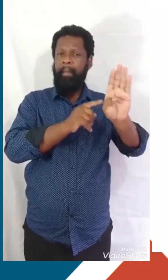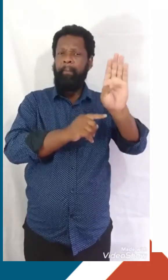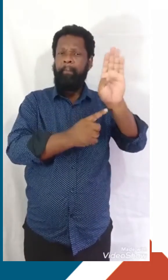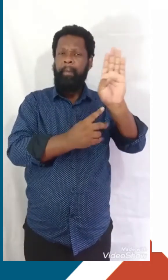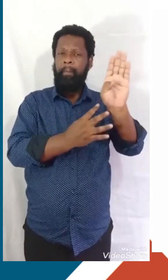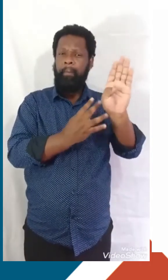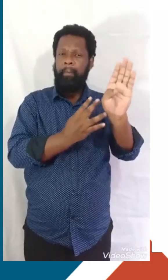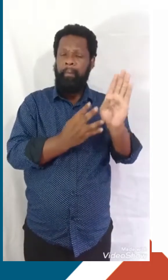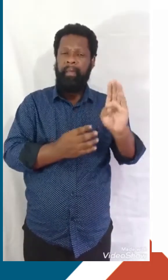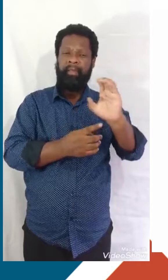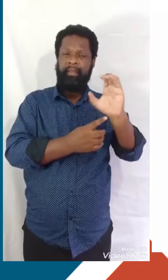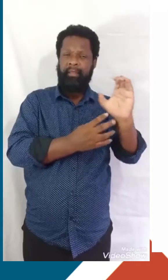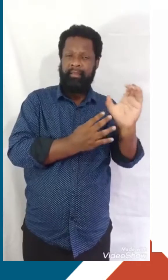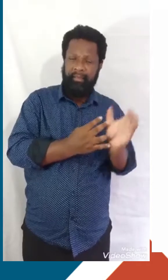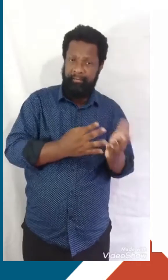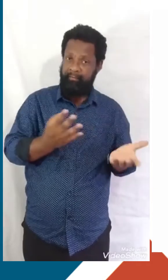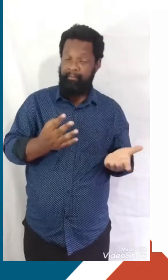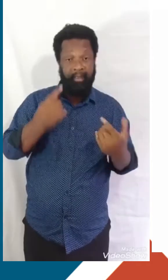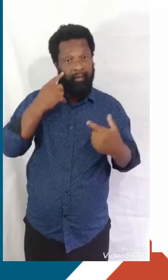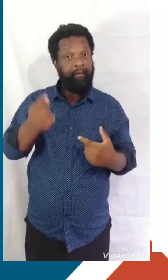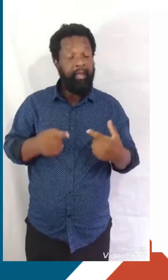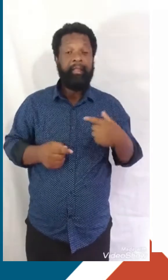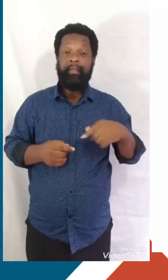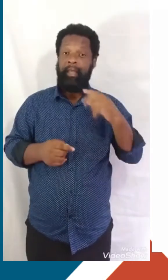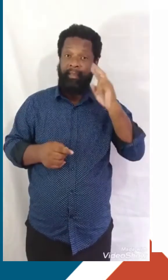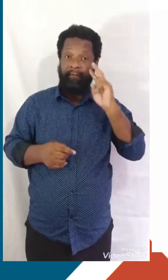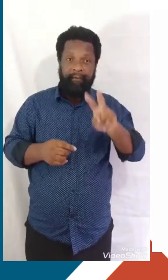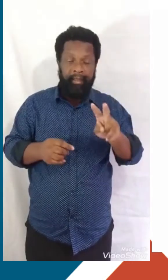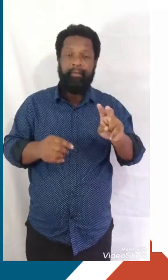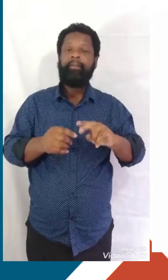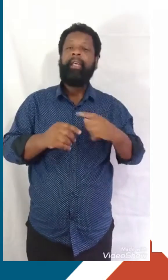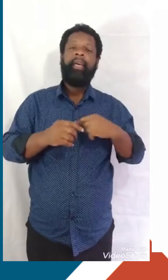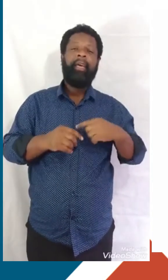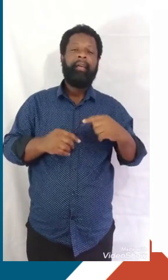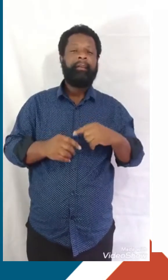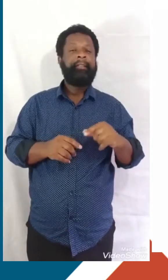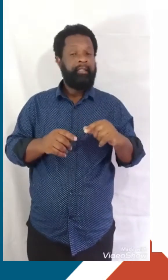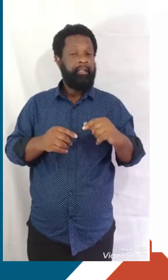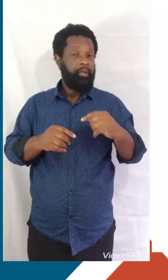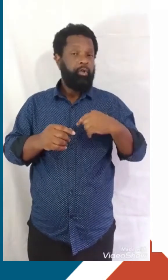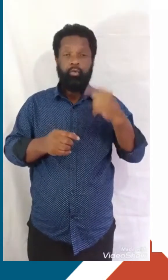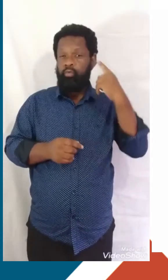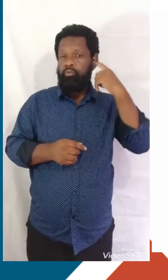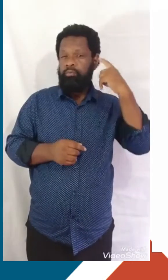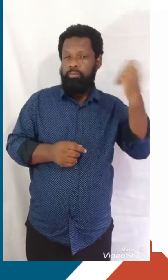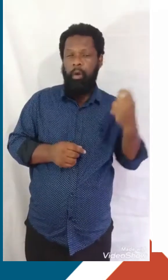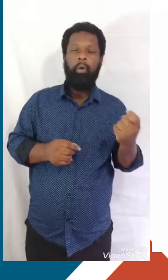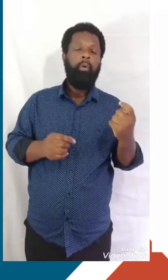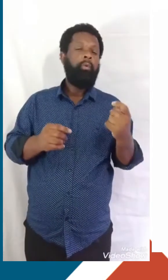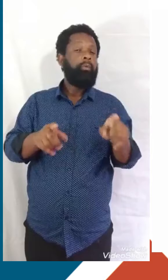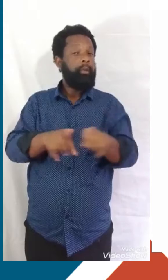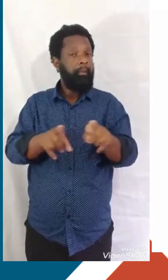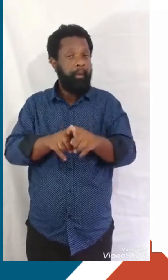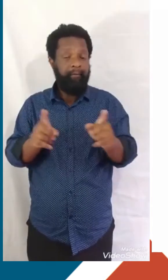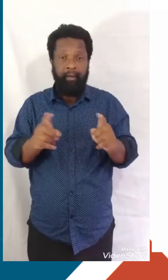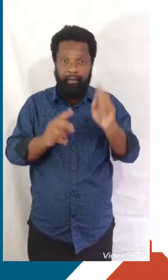caco, caco, cola, cloaca. Aqui explora-se esse aspecto semântico do sentido, o sonoro